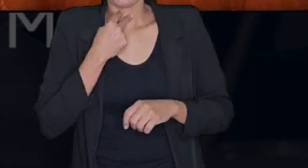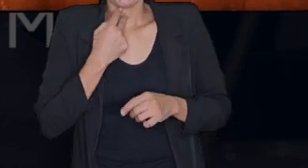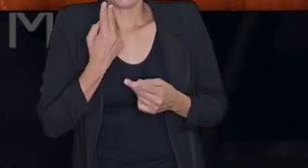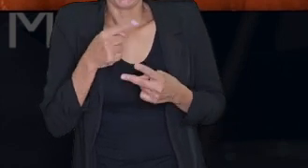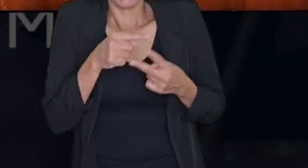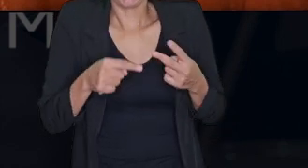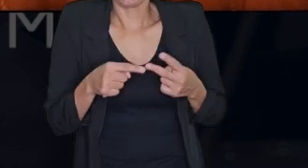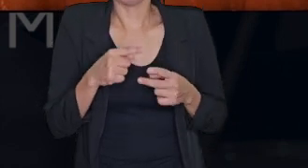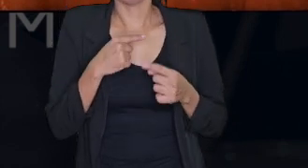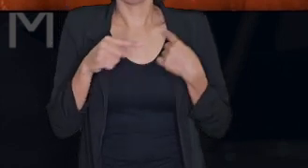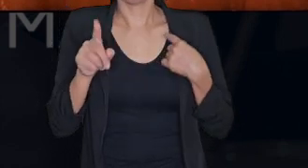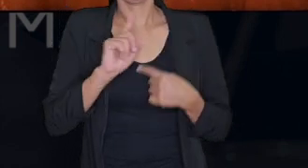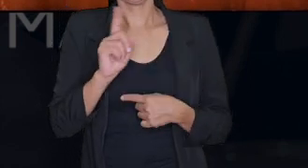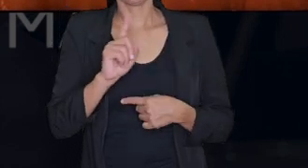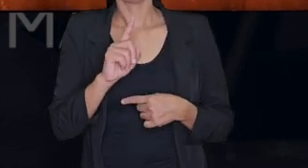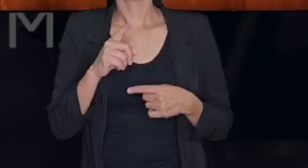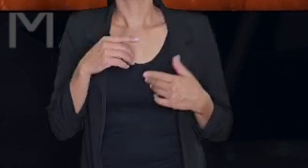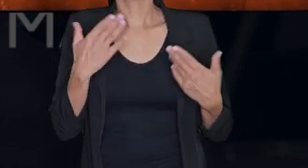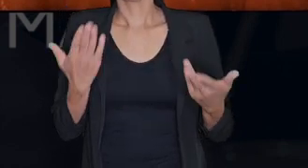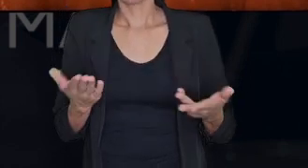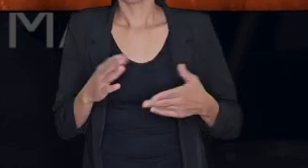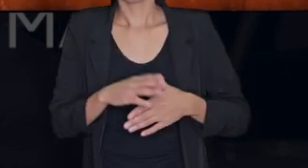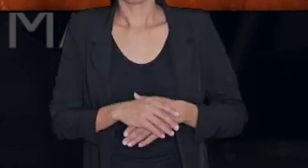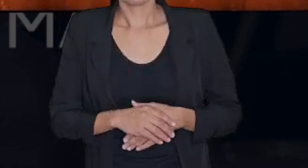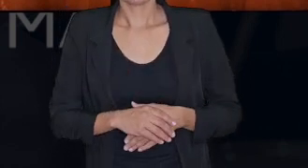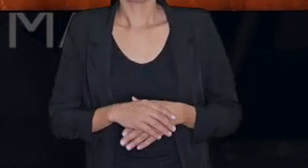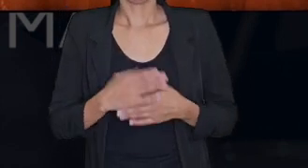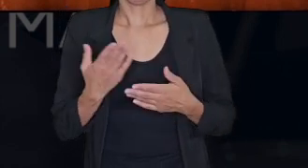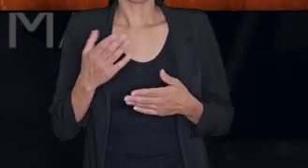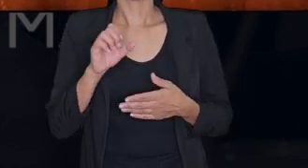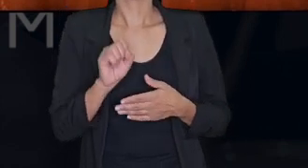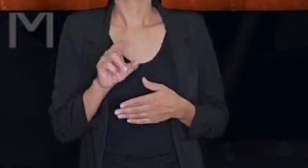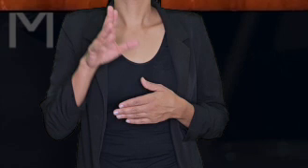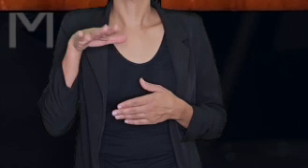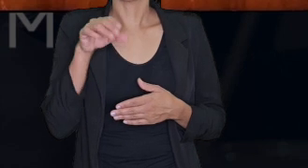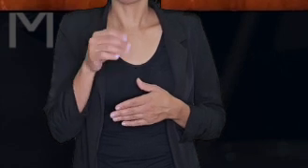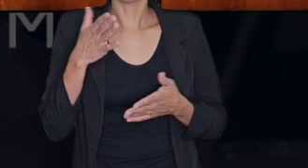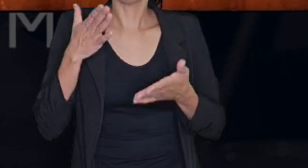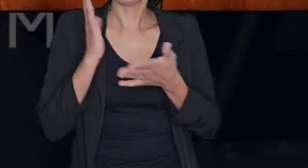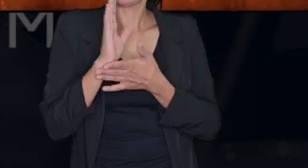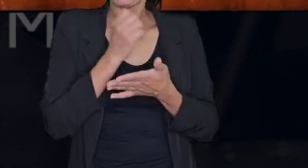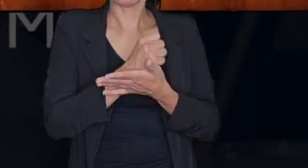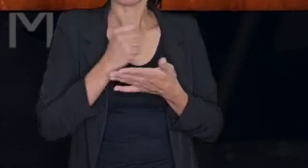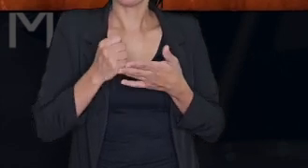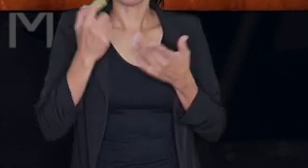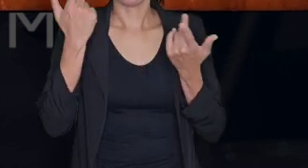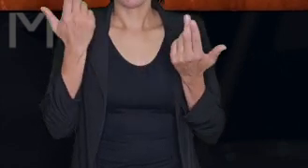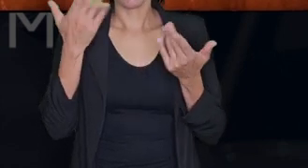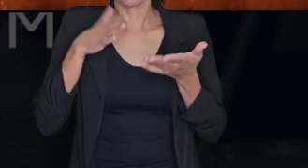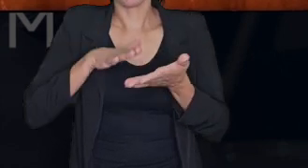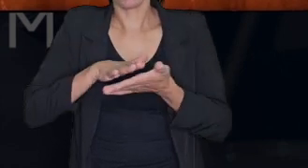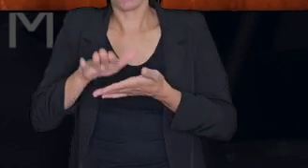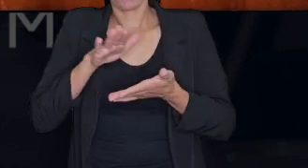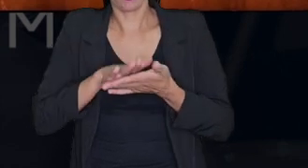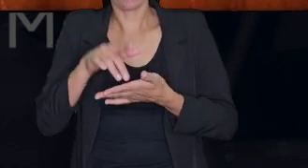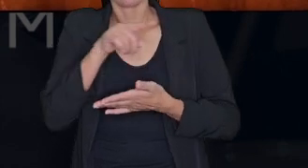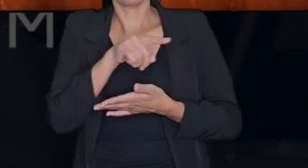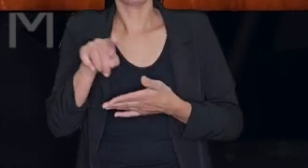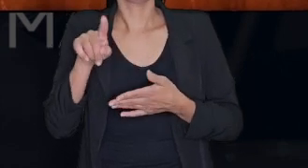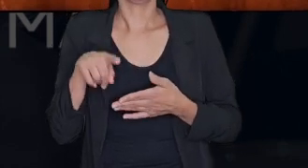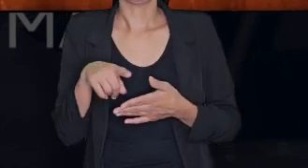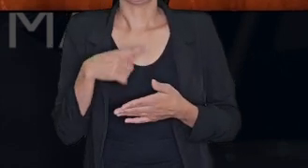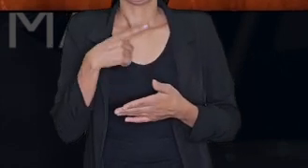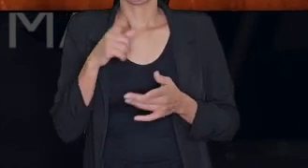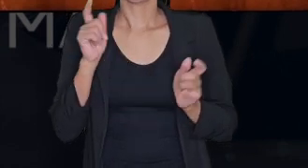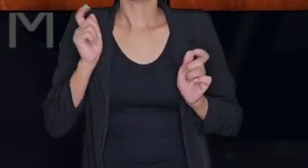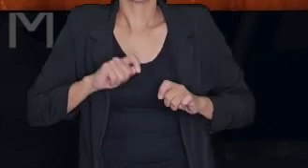extrajudicial. Não dá para eu ter 2 pesos, 2 medidas aqui, não faz muito sentido, não. No arrolamento sumário, a homologação da